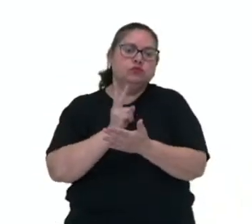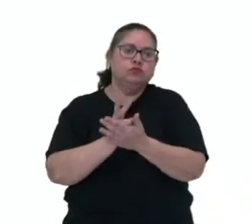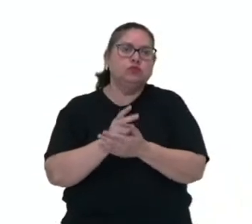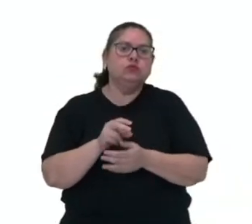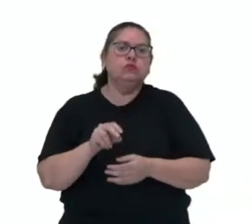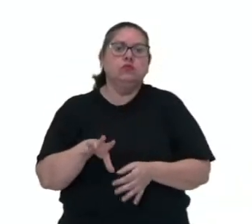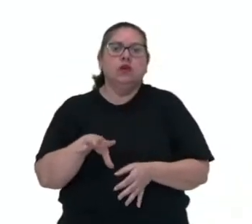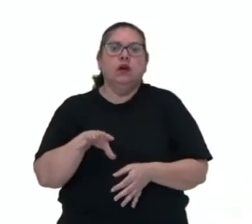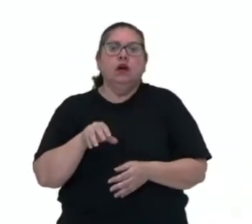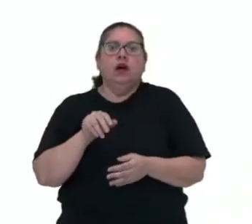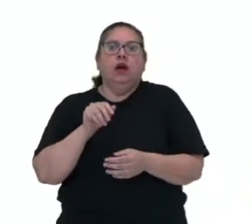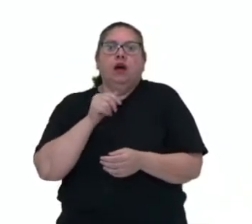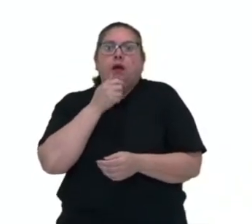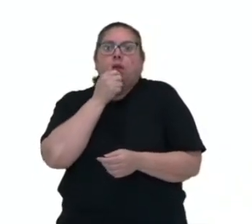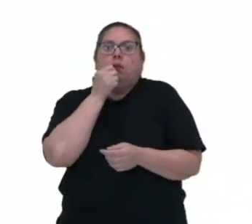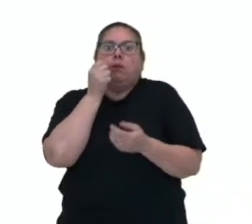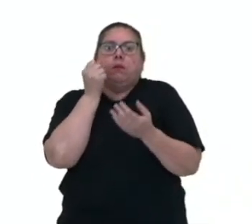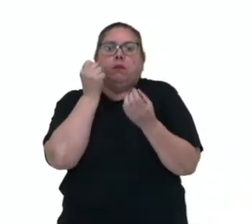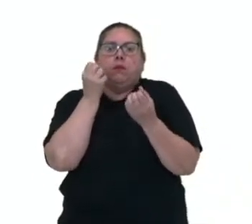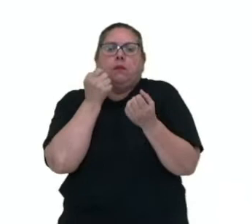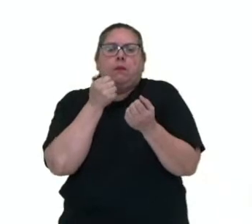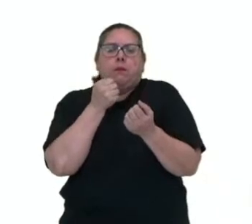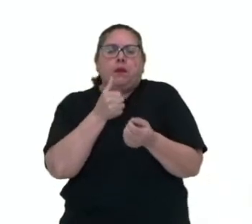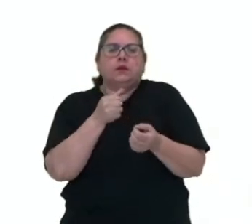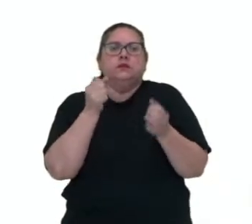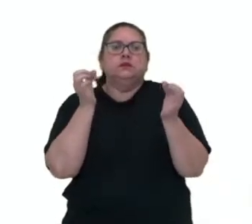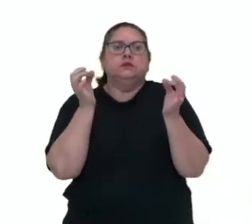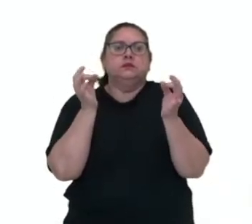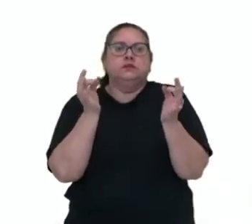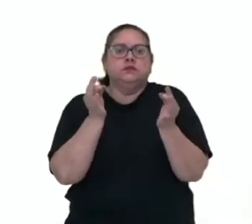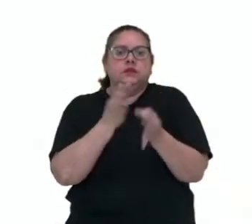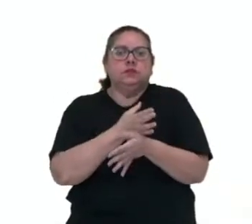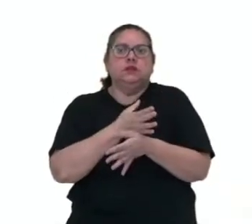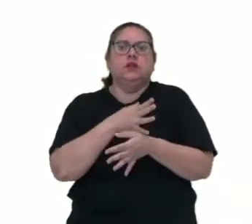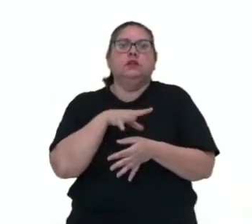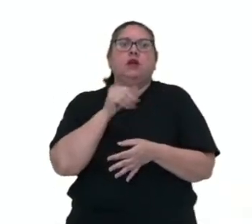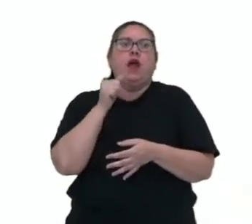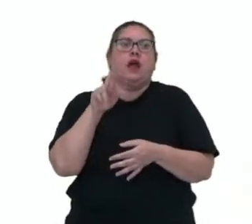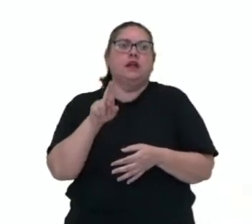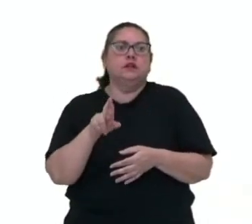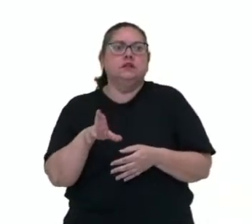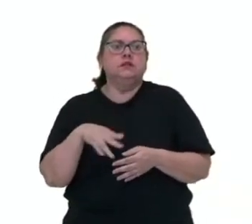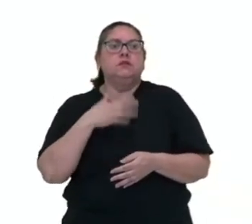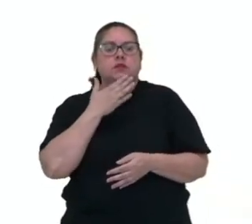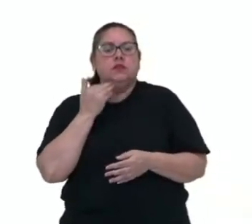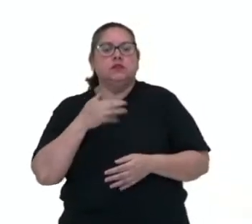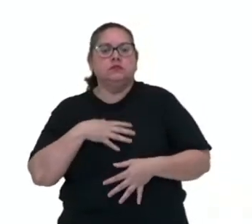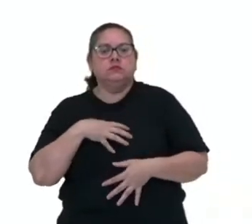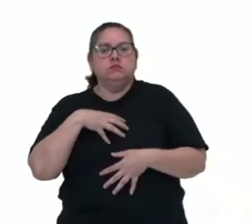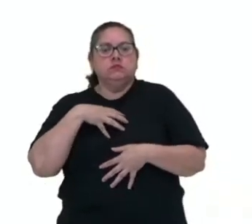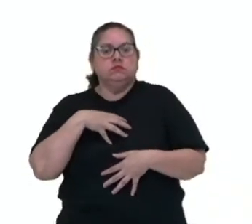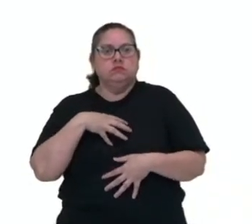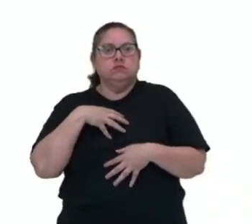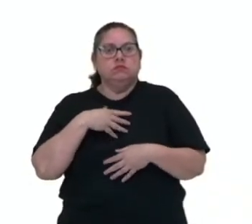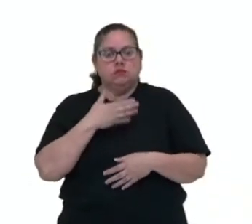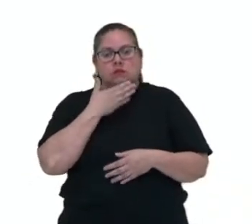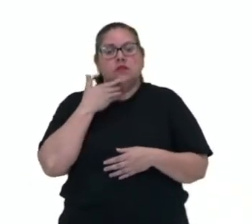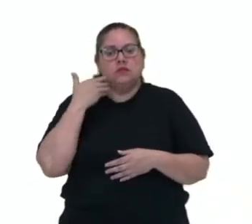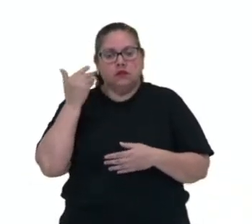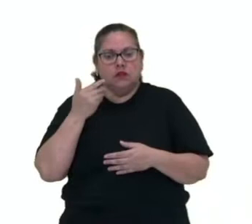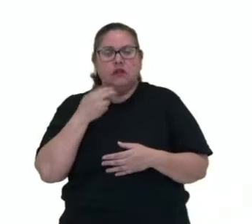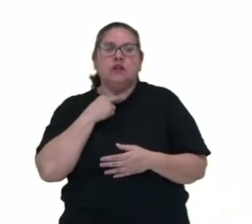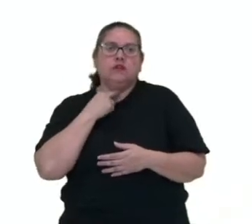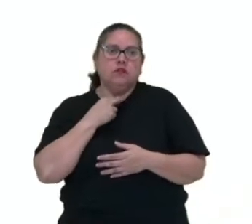ar praticamente já terminou. Um exercício bastante simples para melhorar a respiração, visando o aprimoramento da